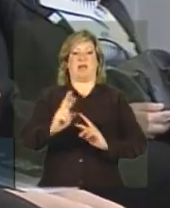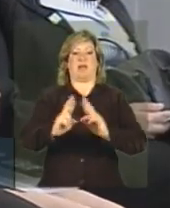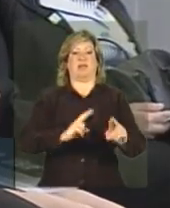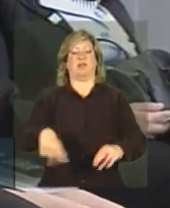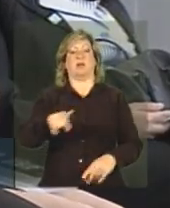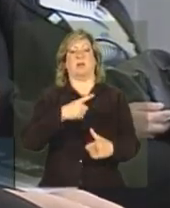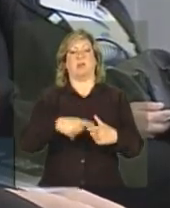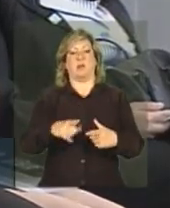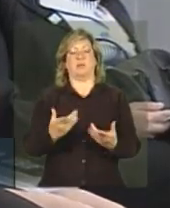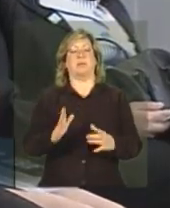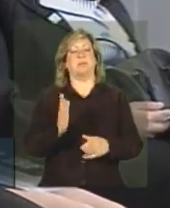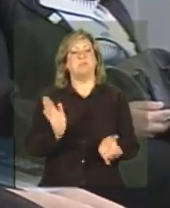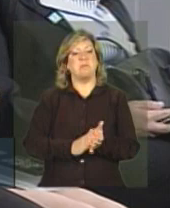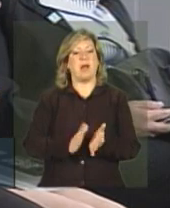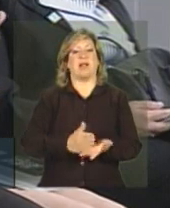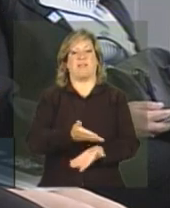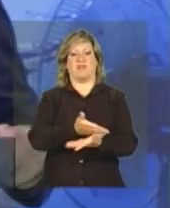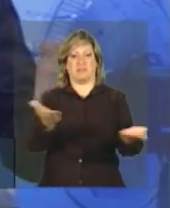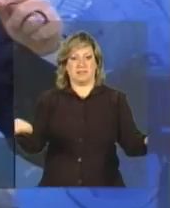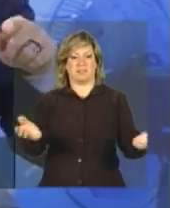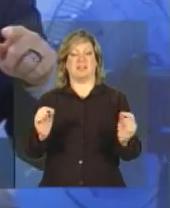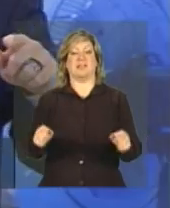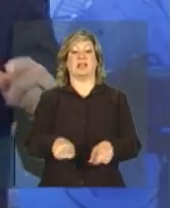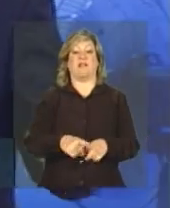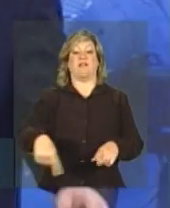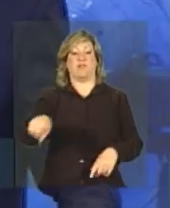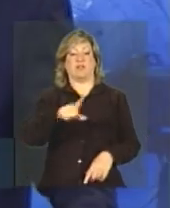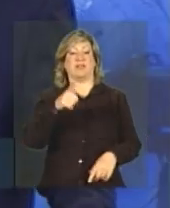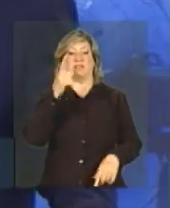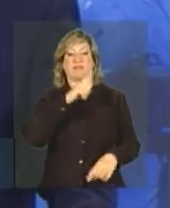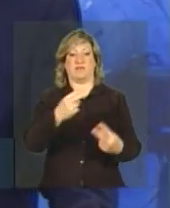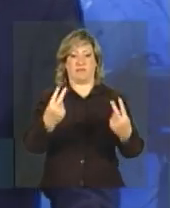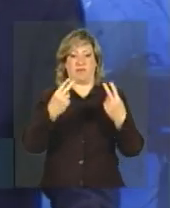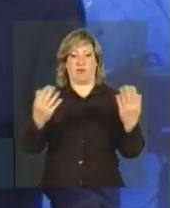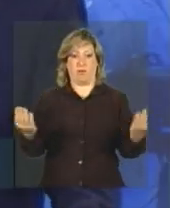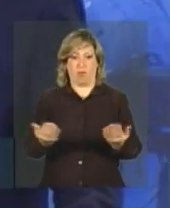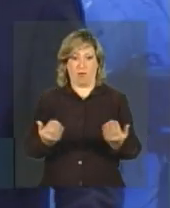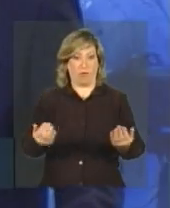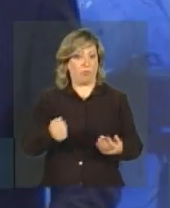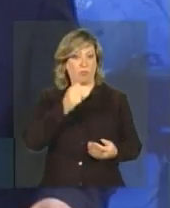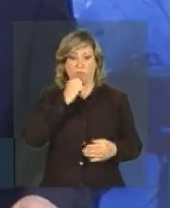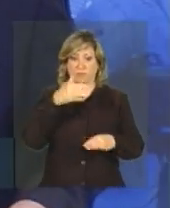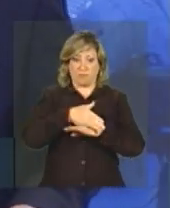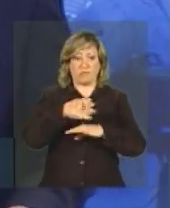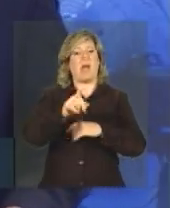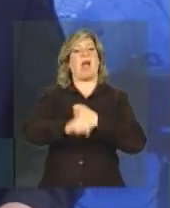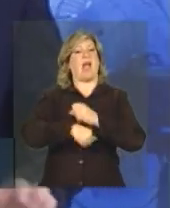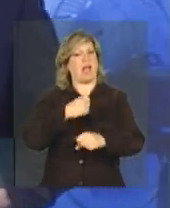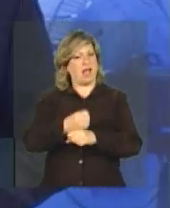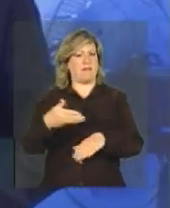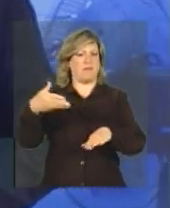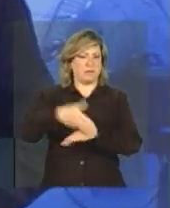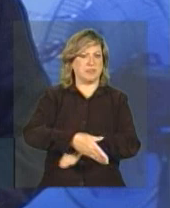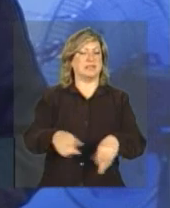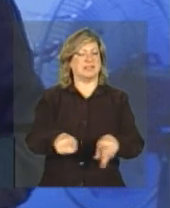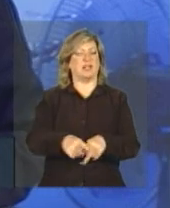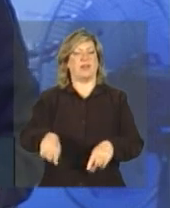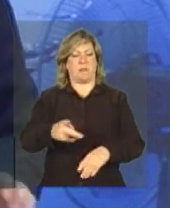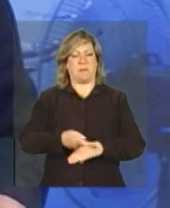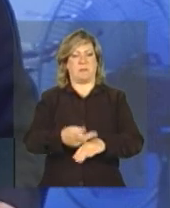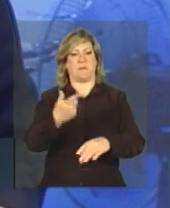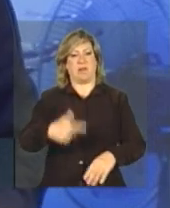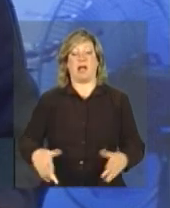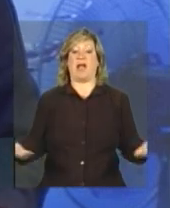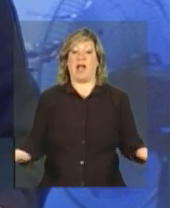graves problemas. Parabéns a vocês que participaram e vocês que estão nos vendo hoje e ainda não participaram, venham o ano que vem, porque teremos mais prêmios.